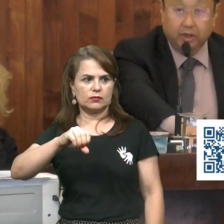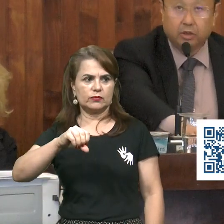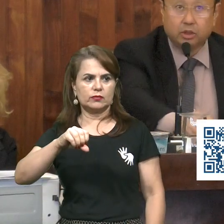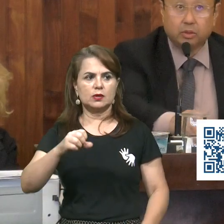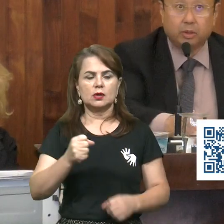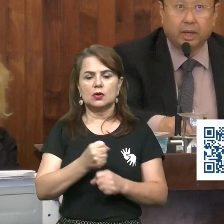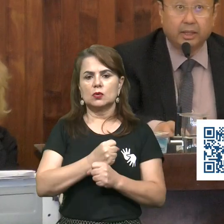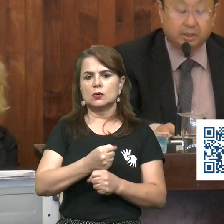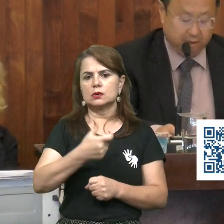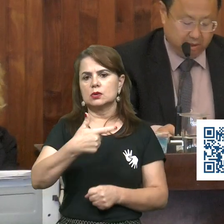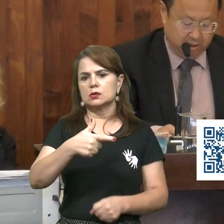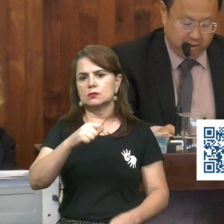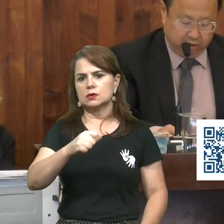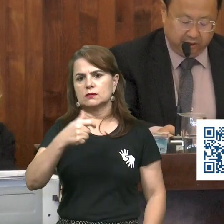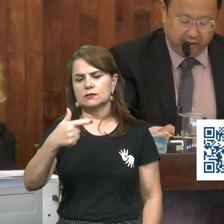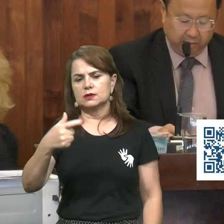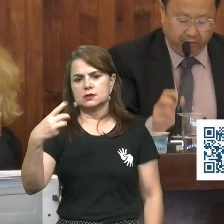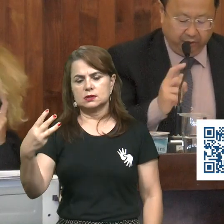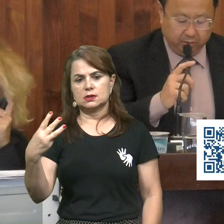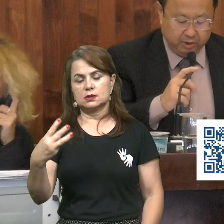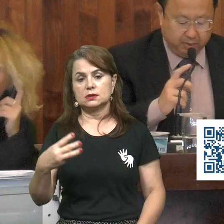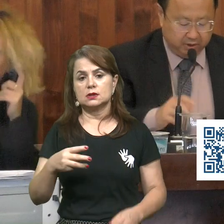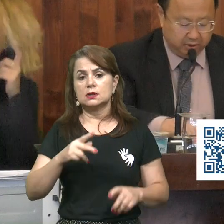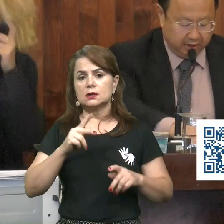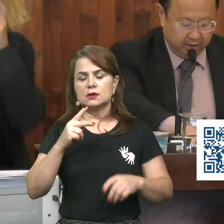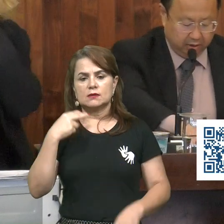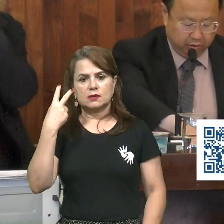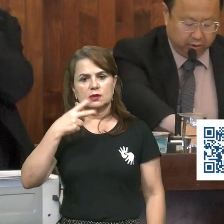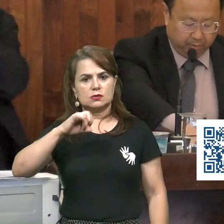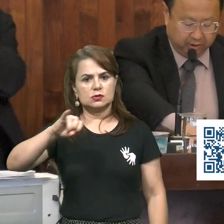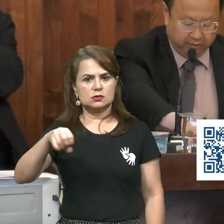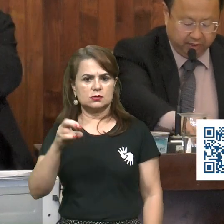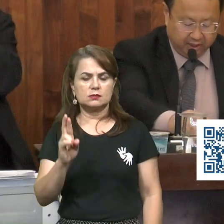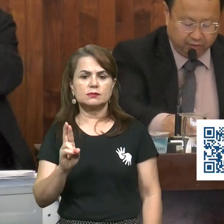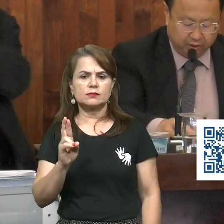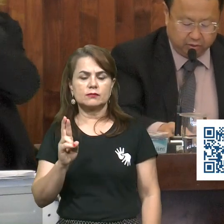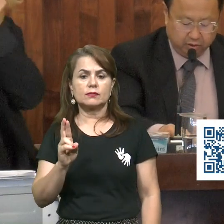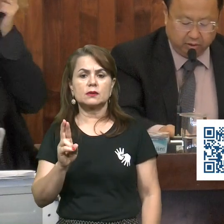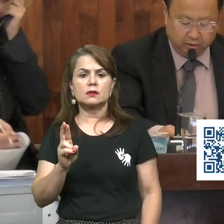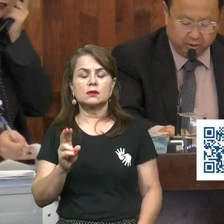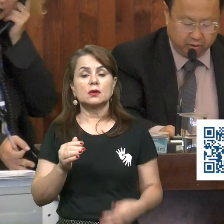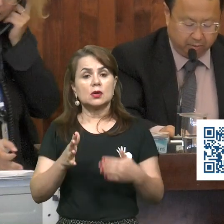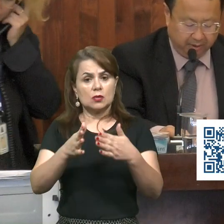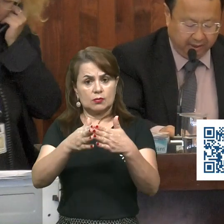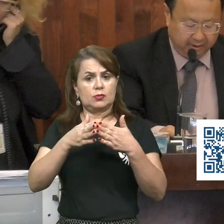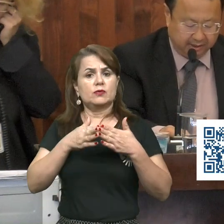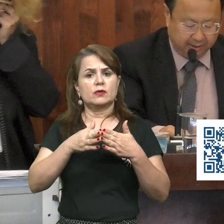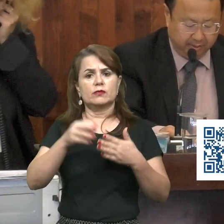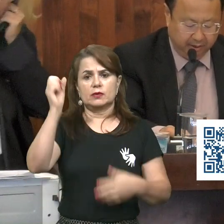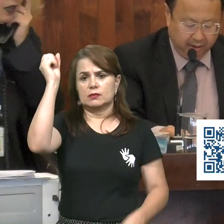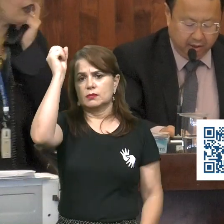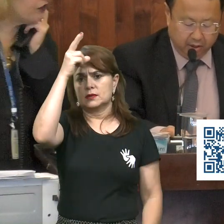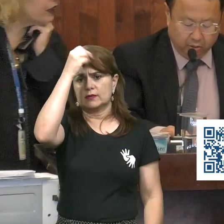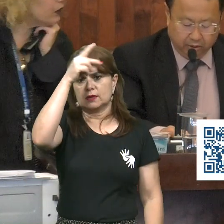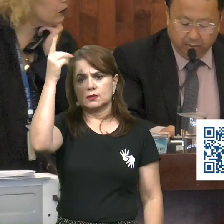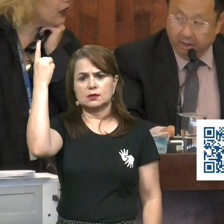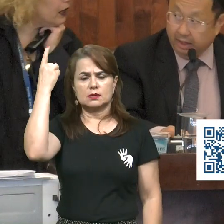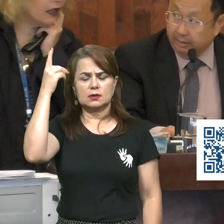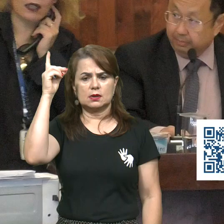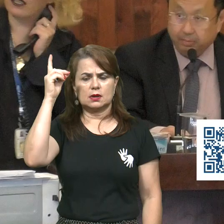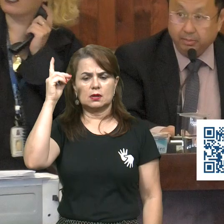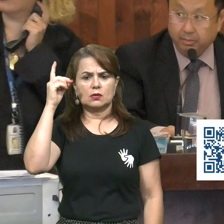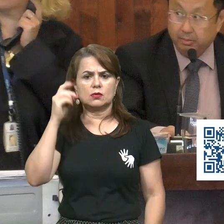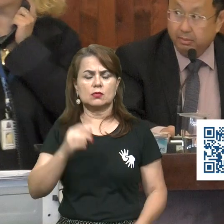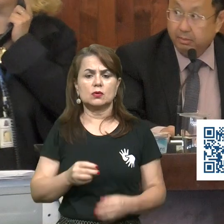1849/2023, vereador Júnior Moraes, solicitando ao prefeito municipal, senhor Daniel Alonso, após envidar esforço junto aos órgãos competentes, a saber,